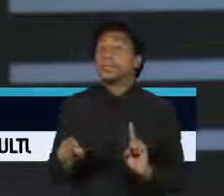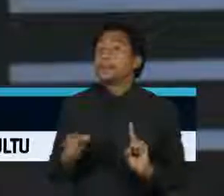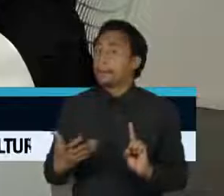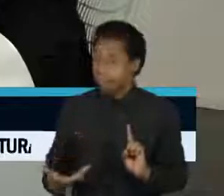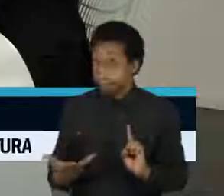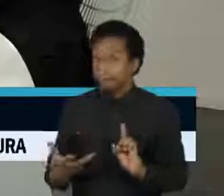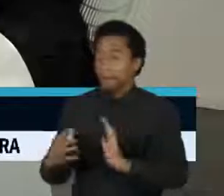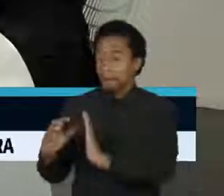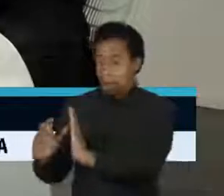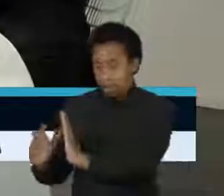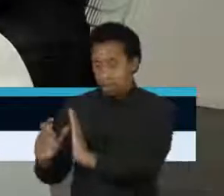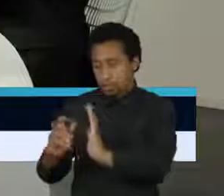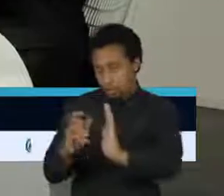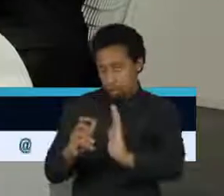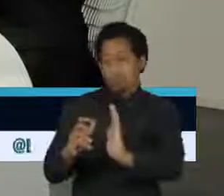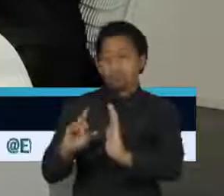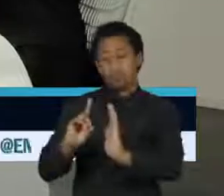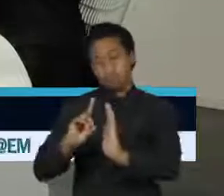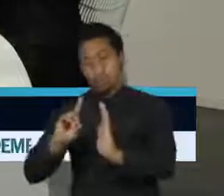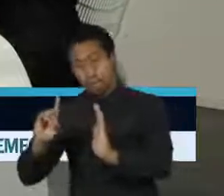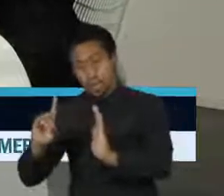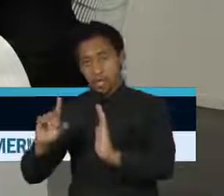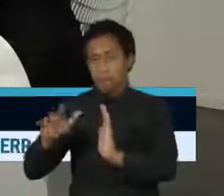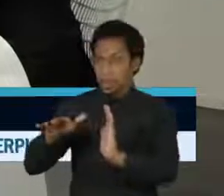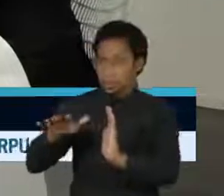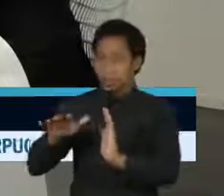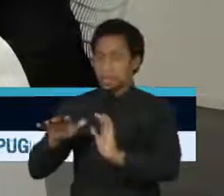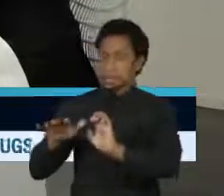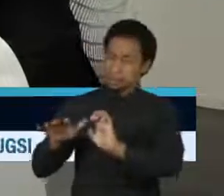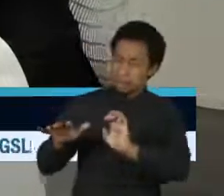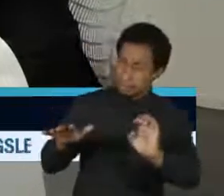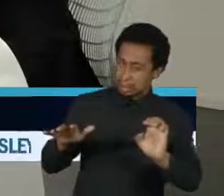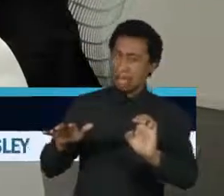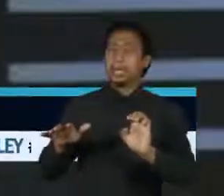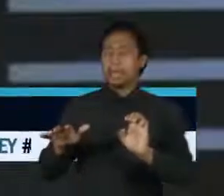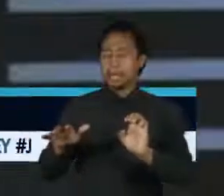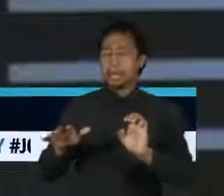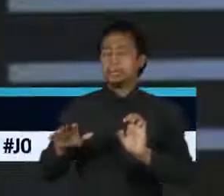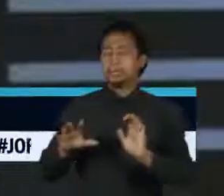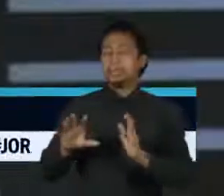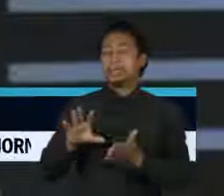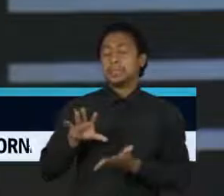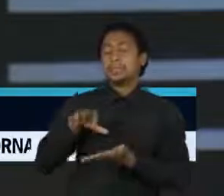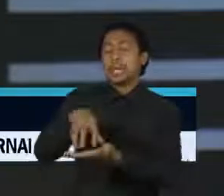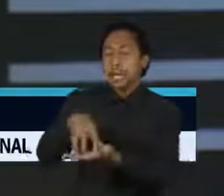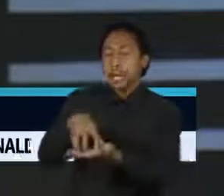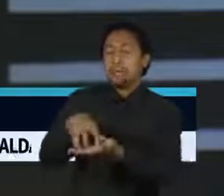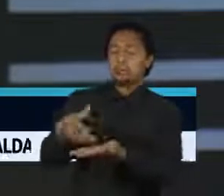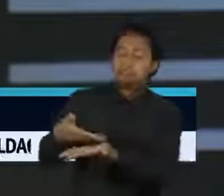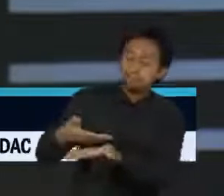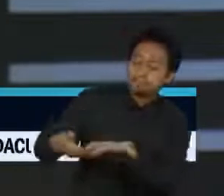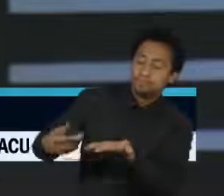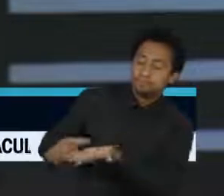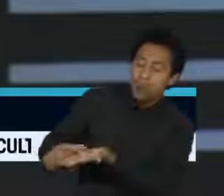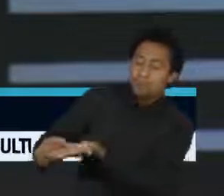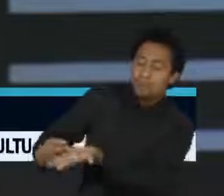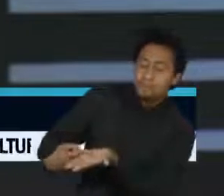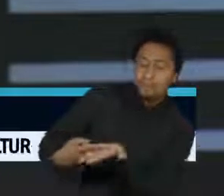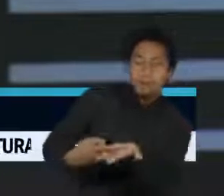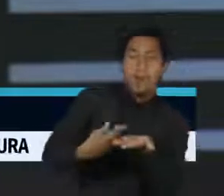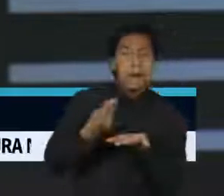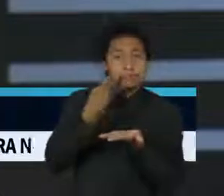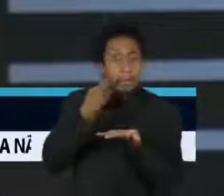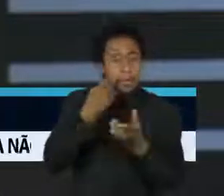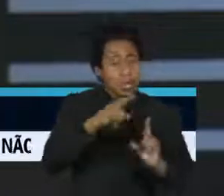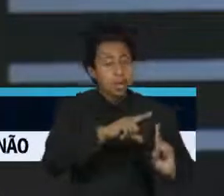Para viabilizar uma candidatura forte robusta com um programa mais ou menos coerente é pra fazer frente a